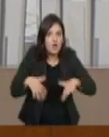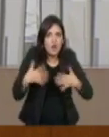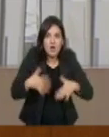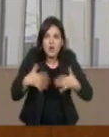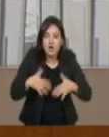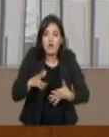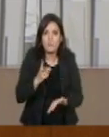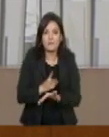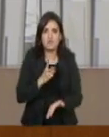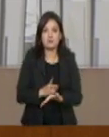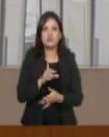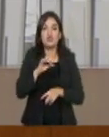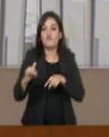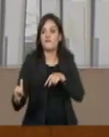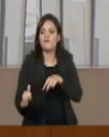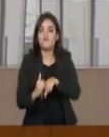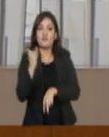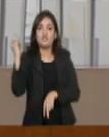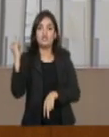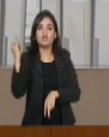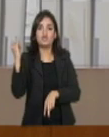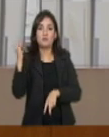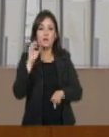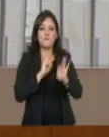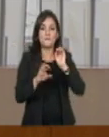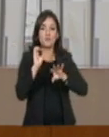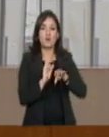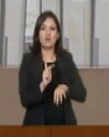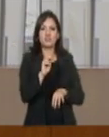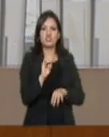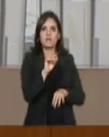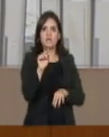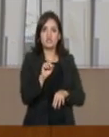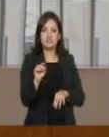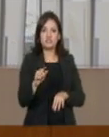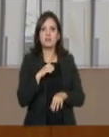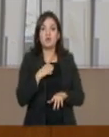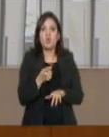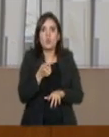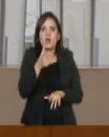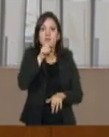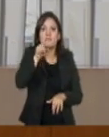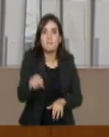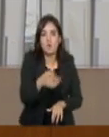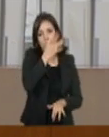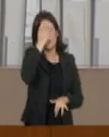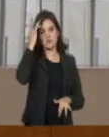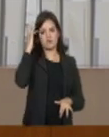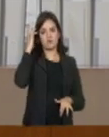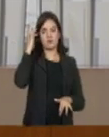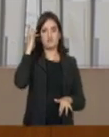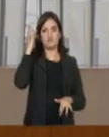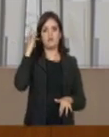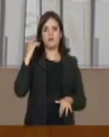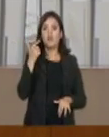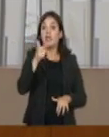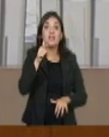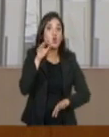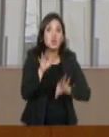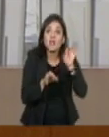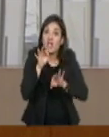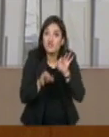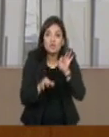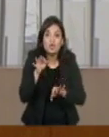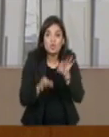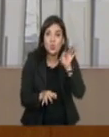Só de vítimas da Boate Kiss se chega a quase o número de 1.000 pessoas, mas vou chegar lá. E não houve julgamento nem júri